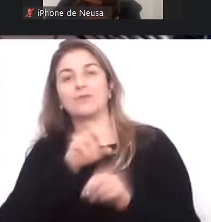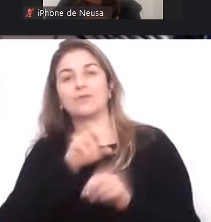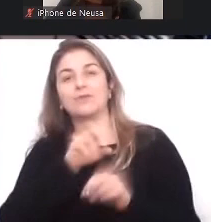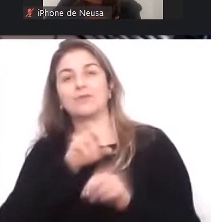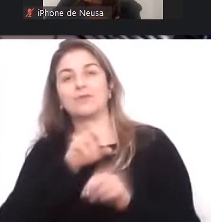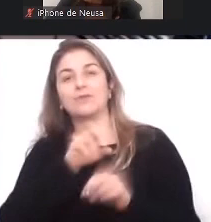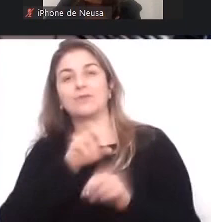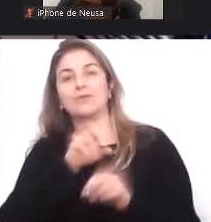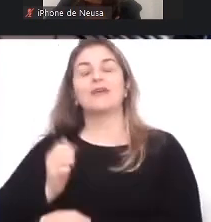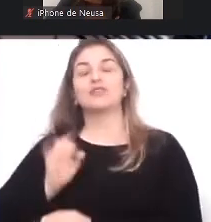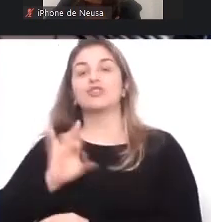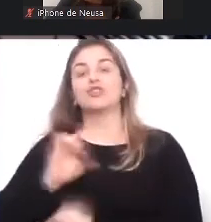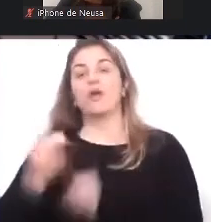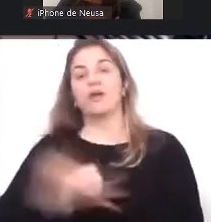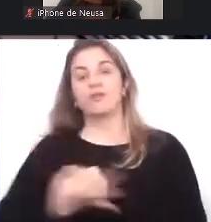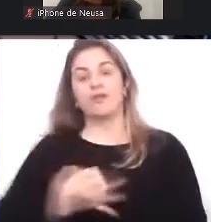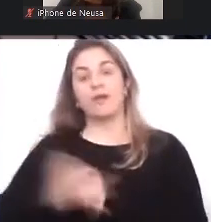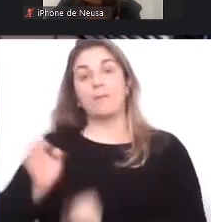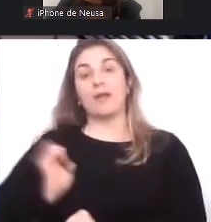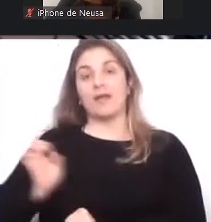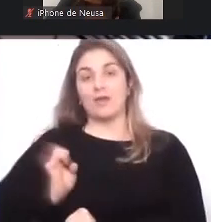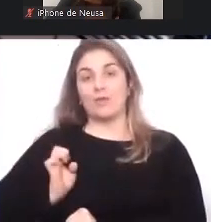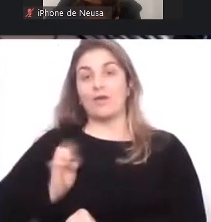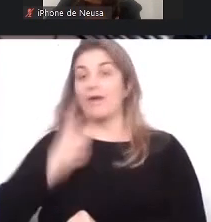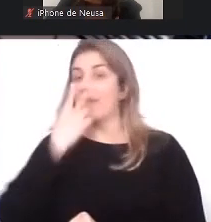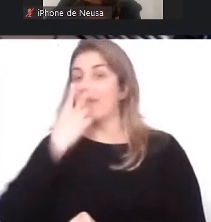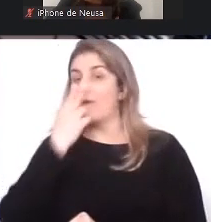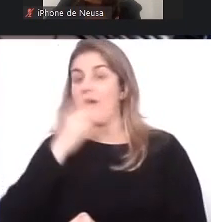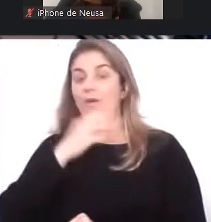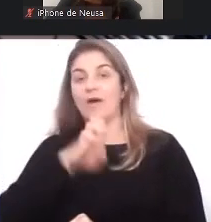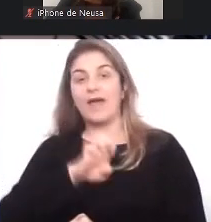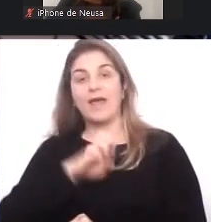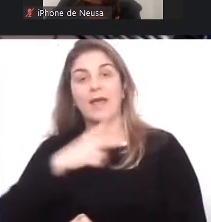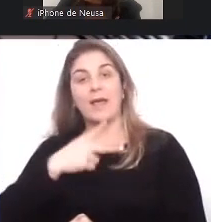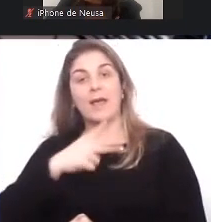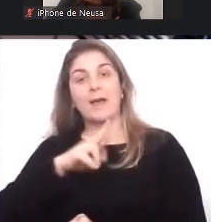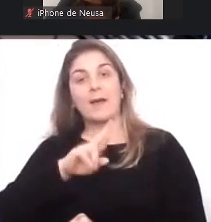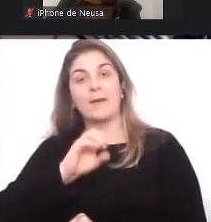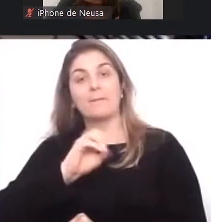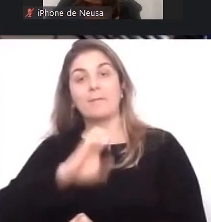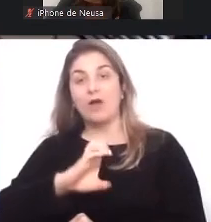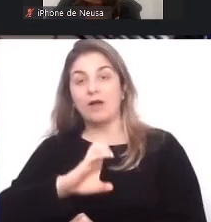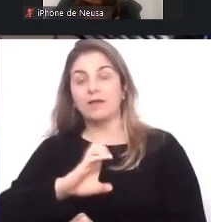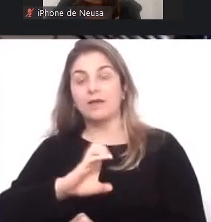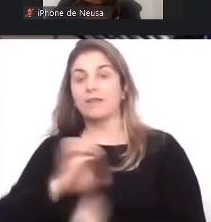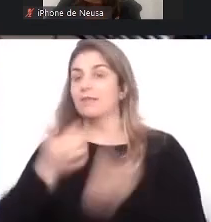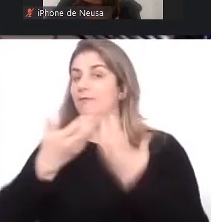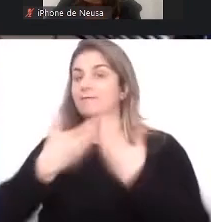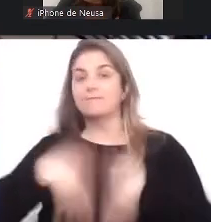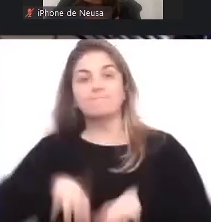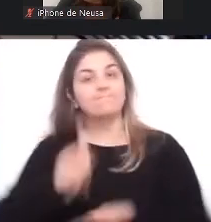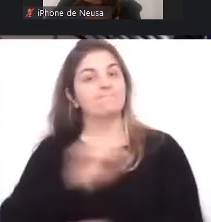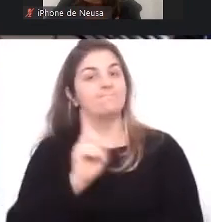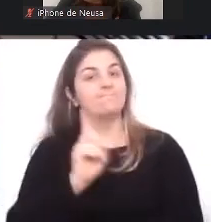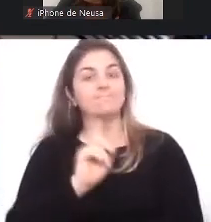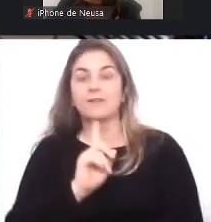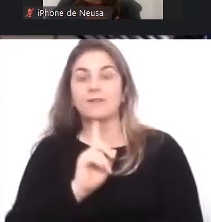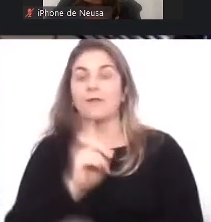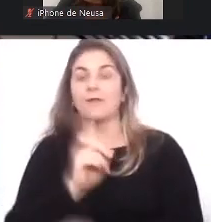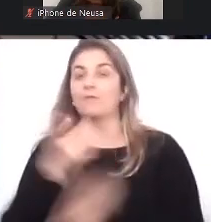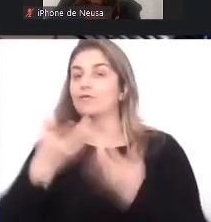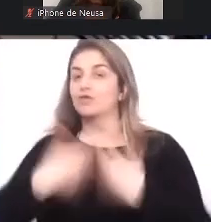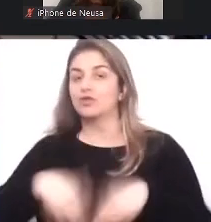elitizada. O EPROC já mostrou que não funciona. Não funciona. Eu já gastei um monte de dinheiro